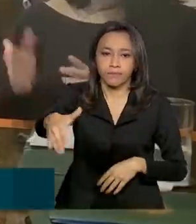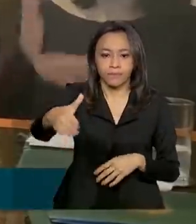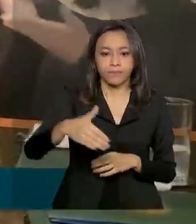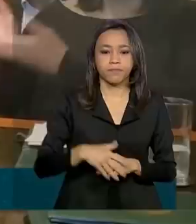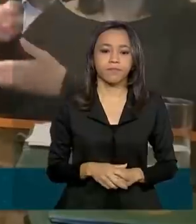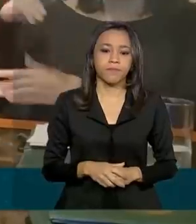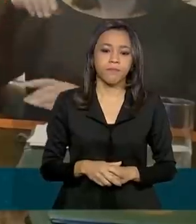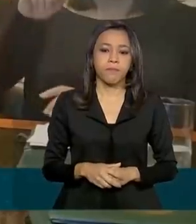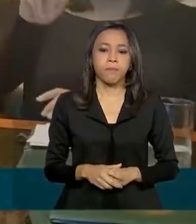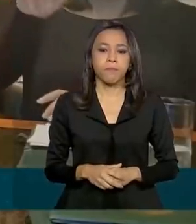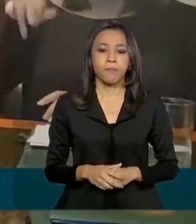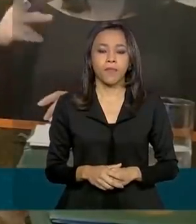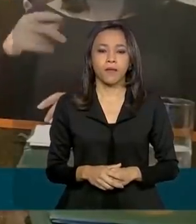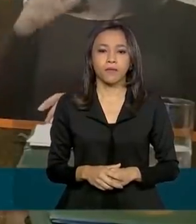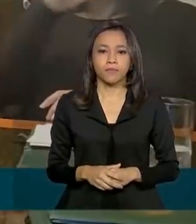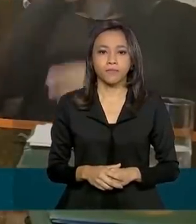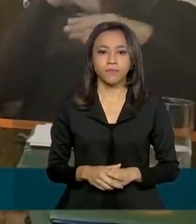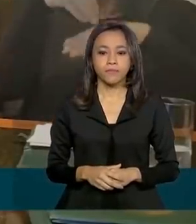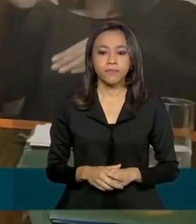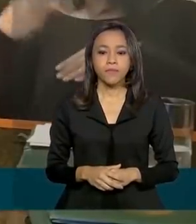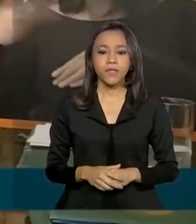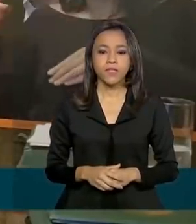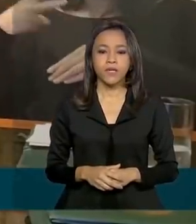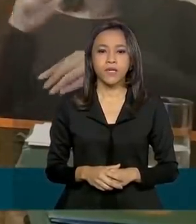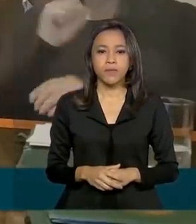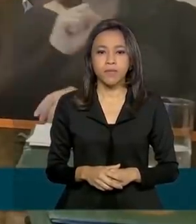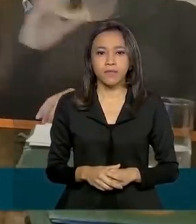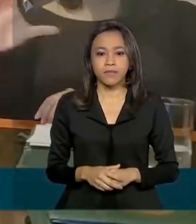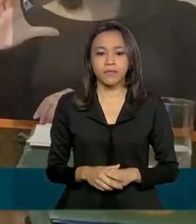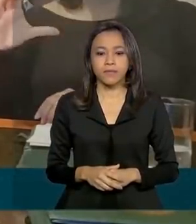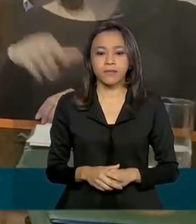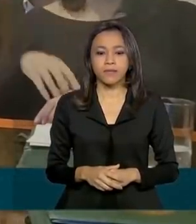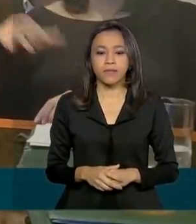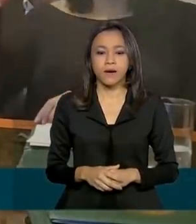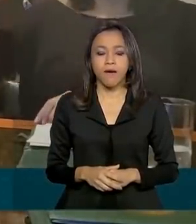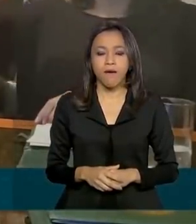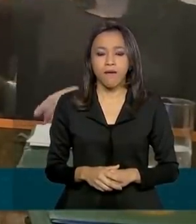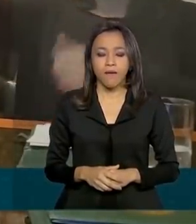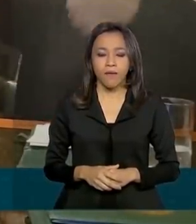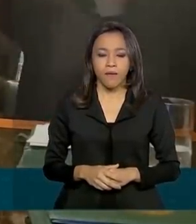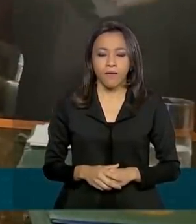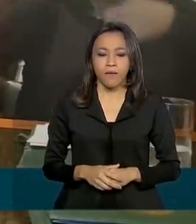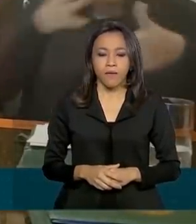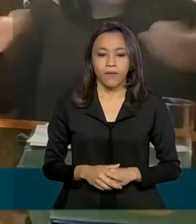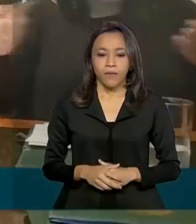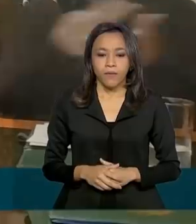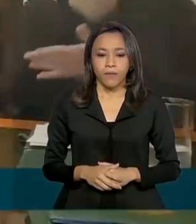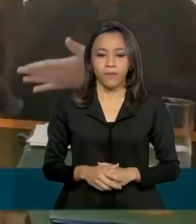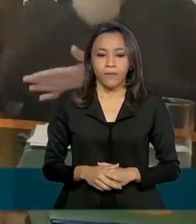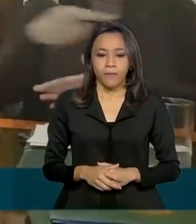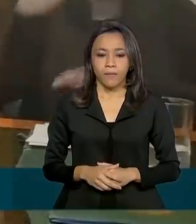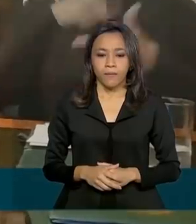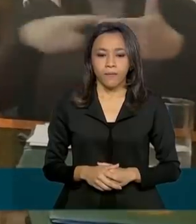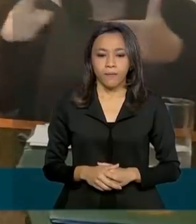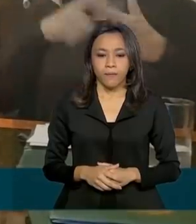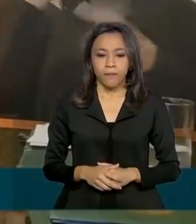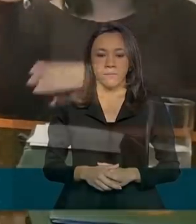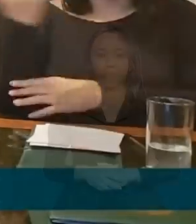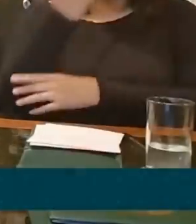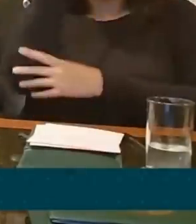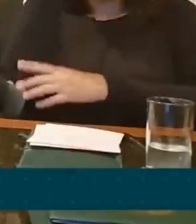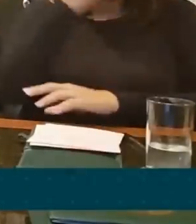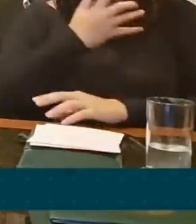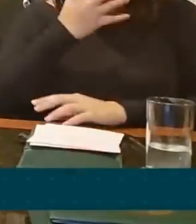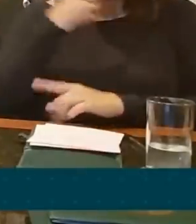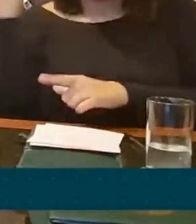No pró-sábado, agora nós vamos para Santa Catarina. Vamos sobrevoar que lá tivemos um problema sério nessa semana, né? Ciclone e bomba.